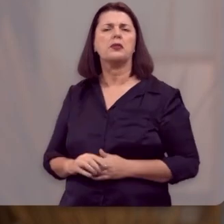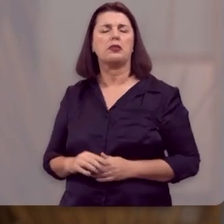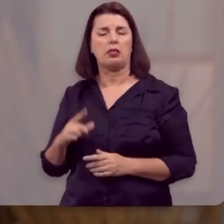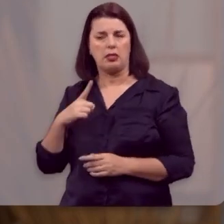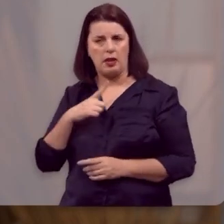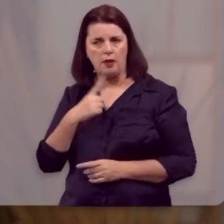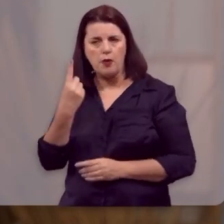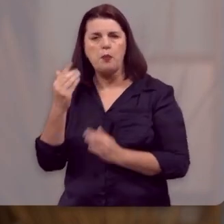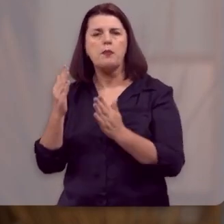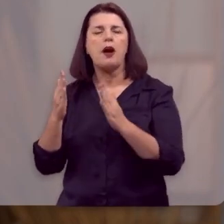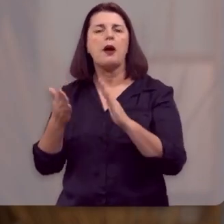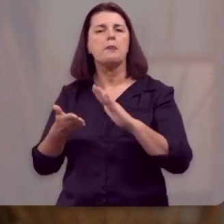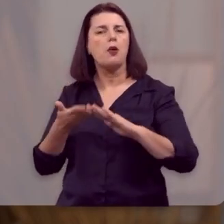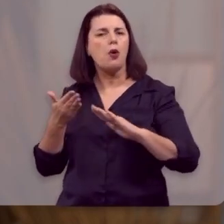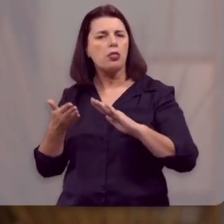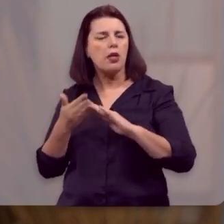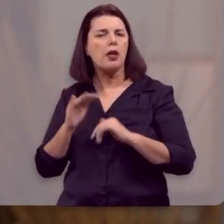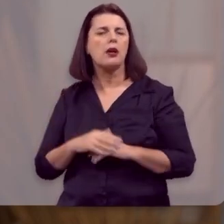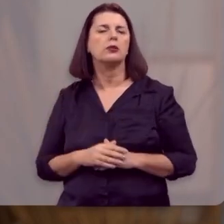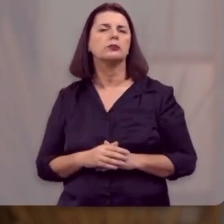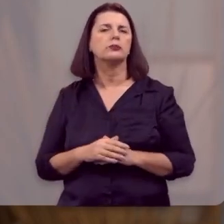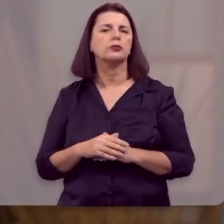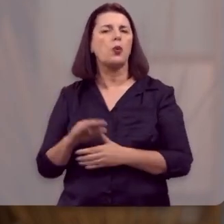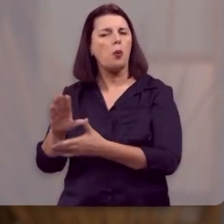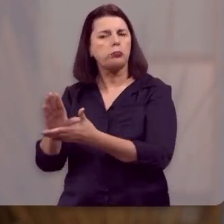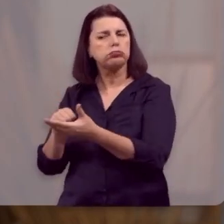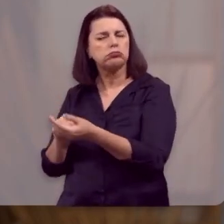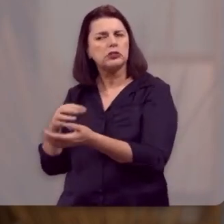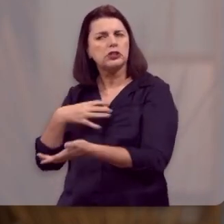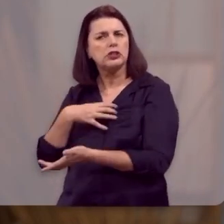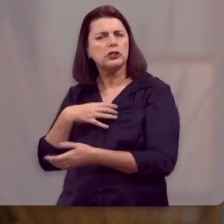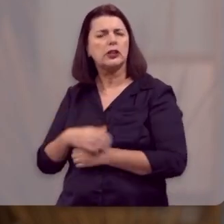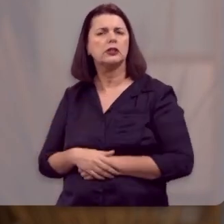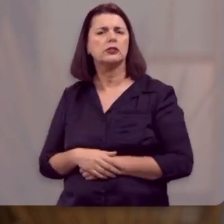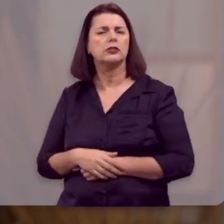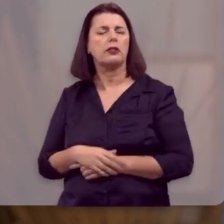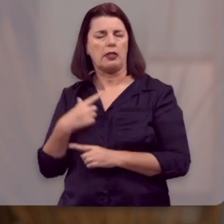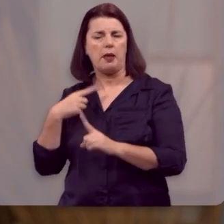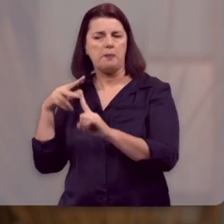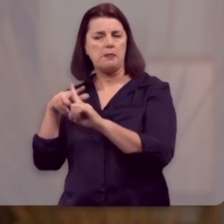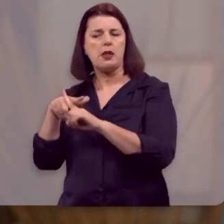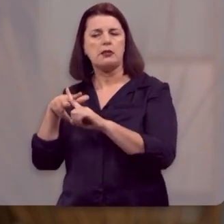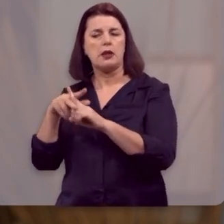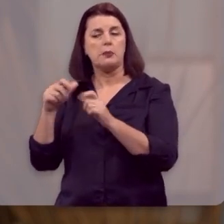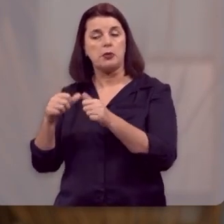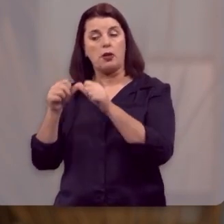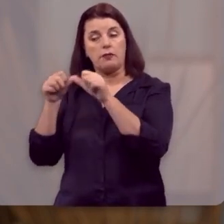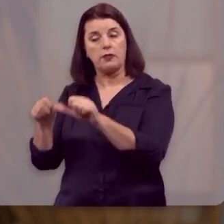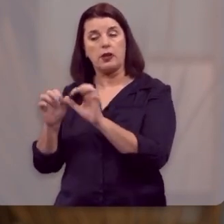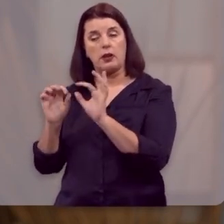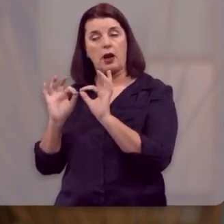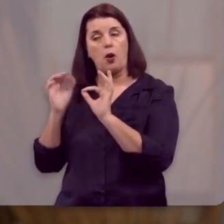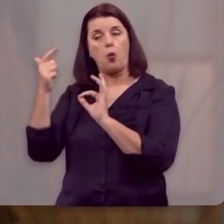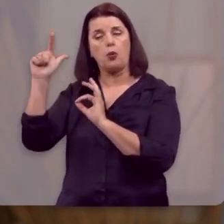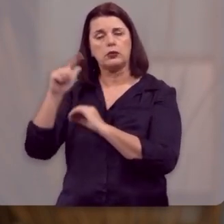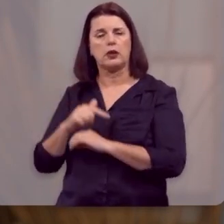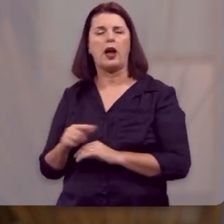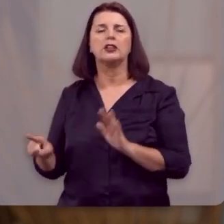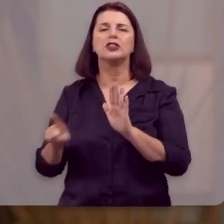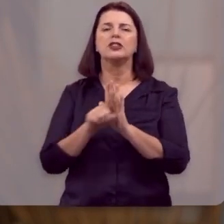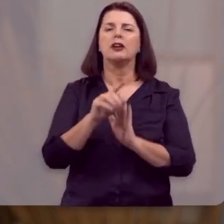modelo, mas também foi perseguido e teve que sair da cidade. E aí ele chega em